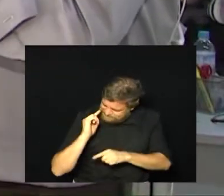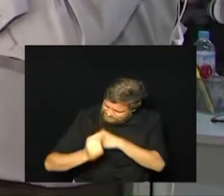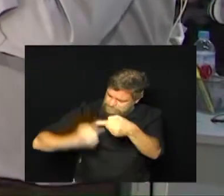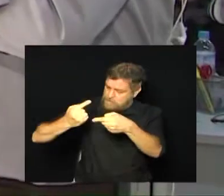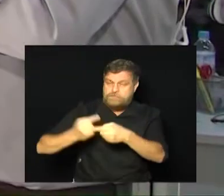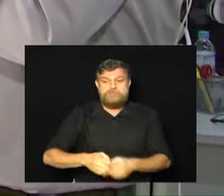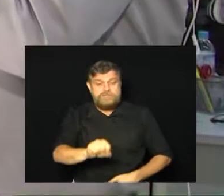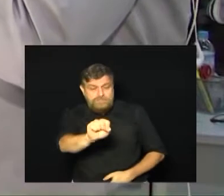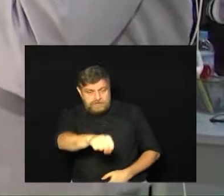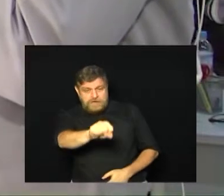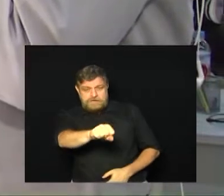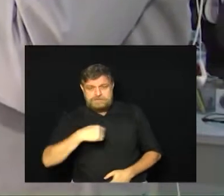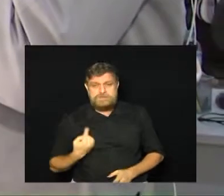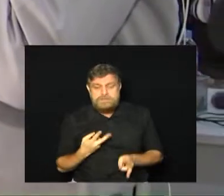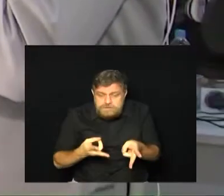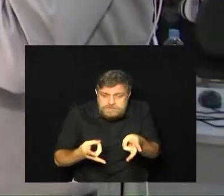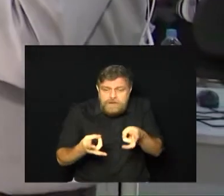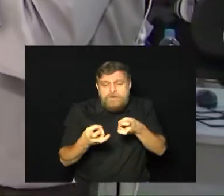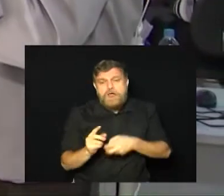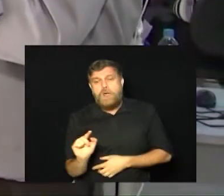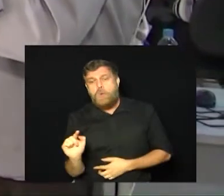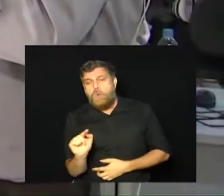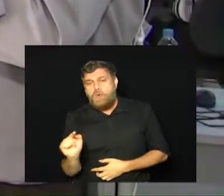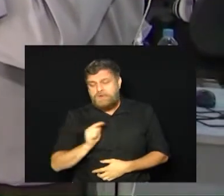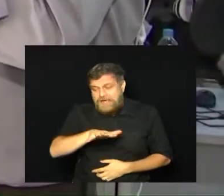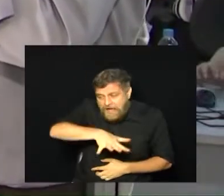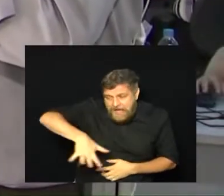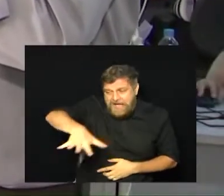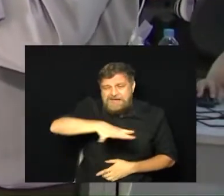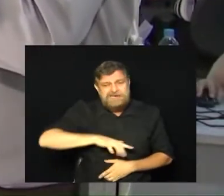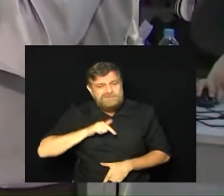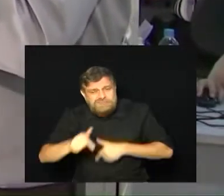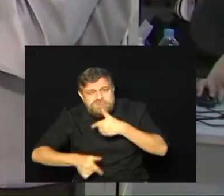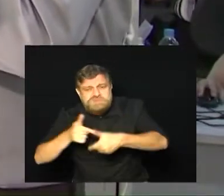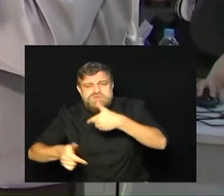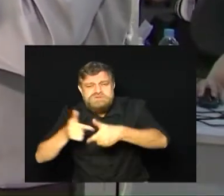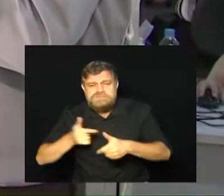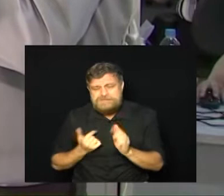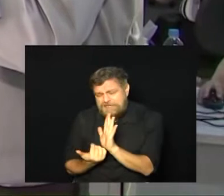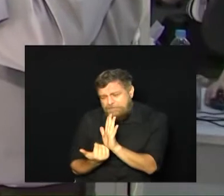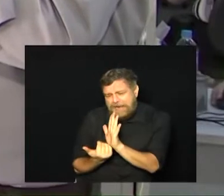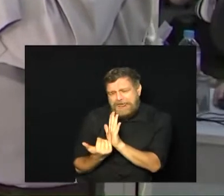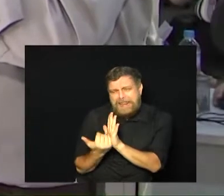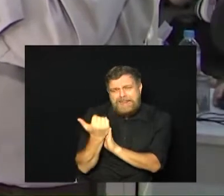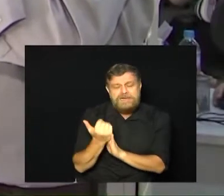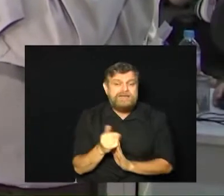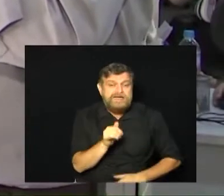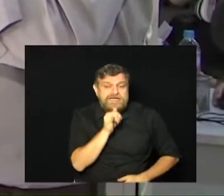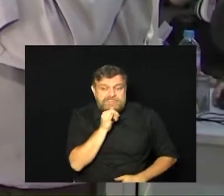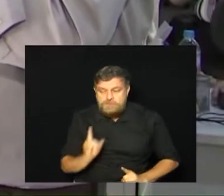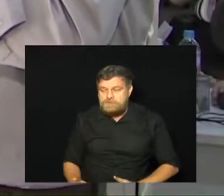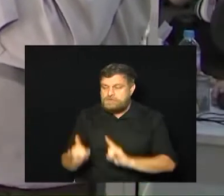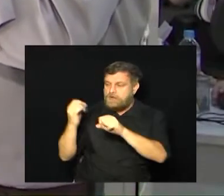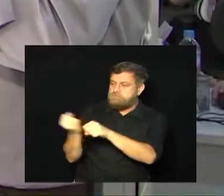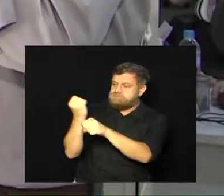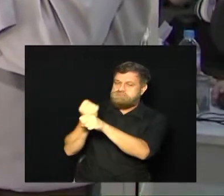é positiva. A gente percebe que o mercado está aquecendo, principalmente, por exemplo, na construção civil,